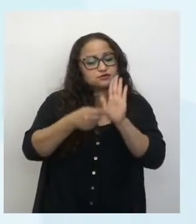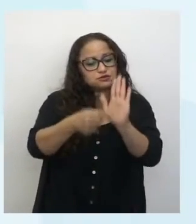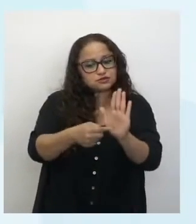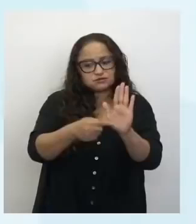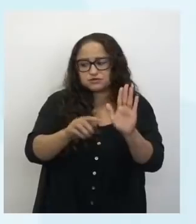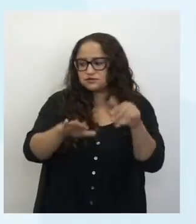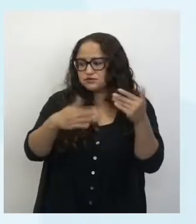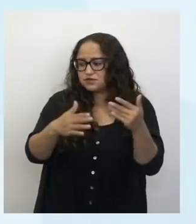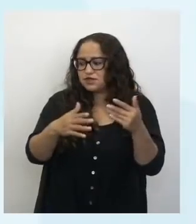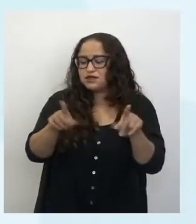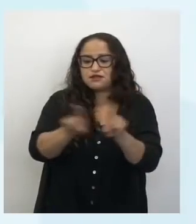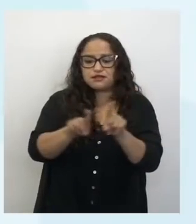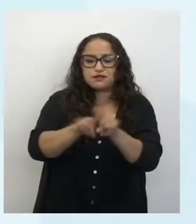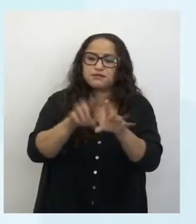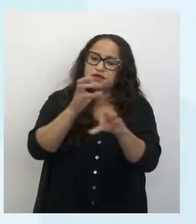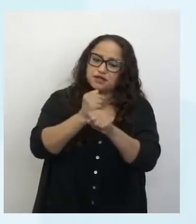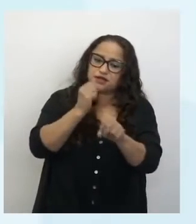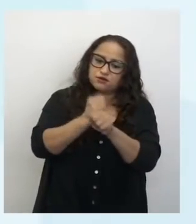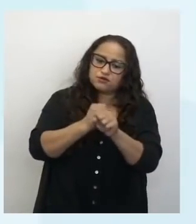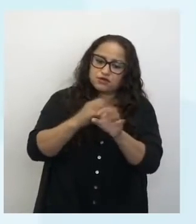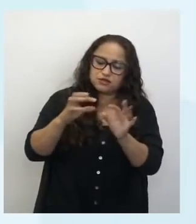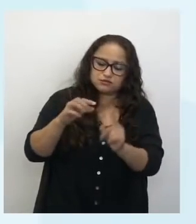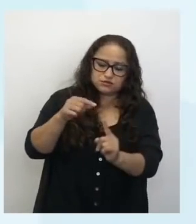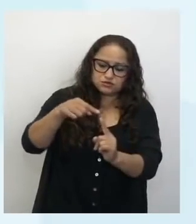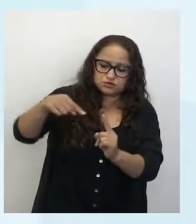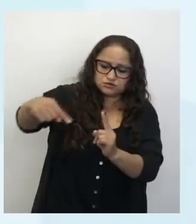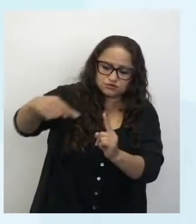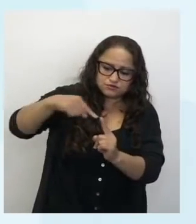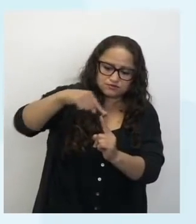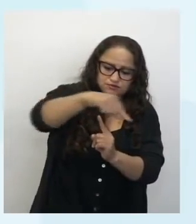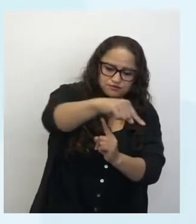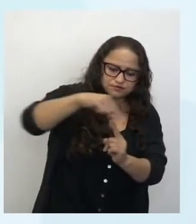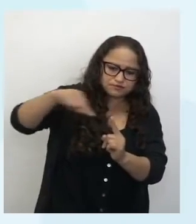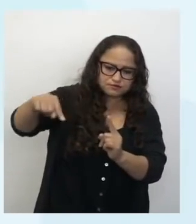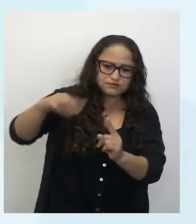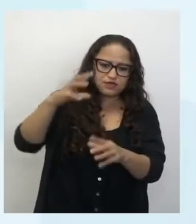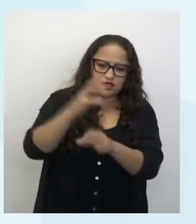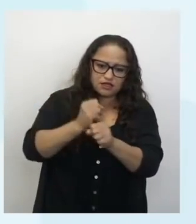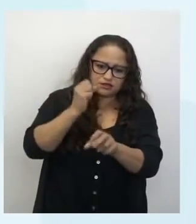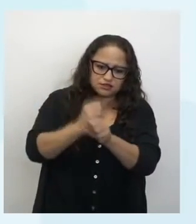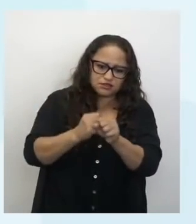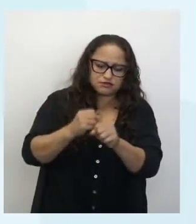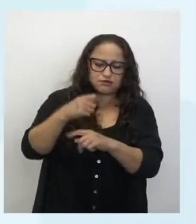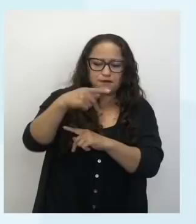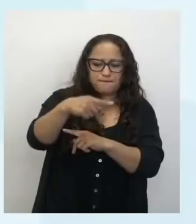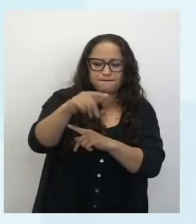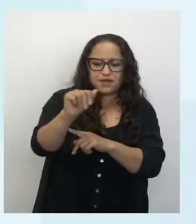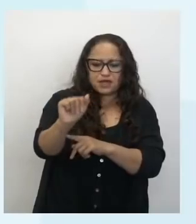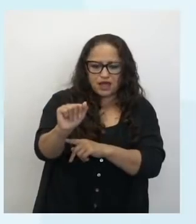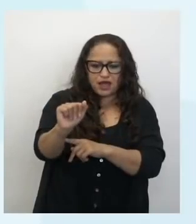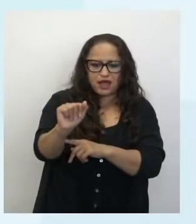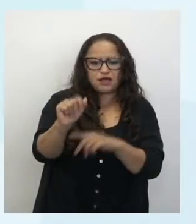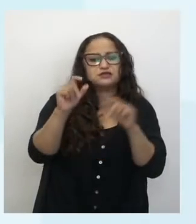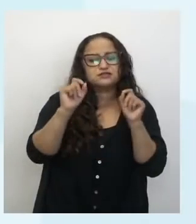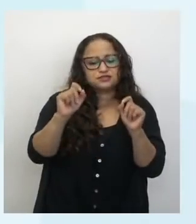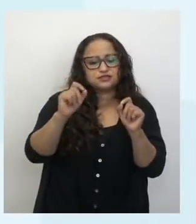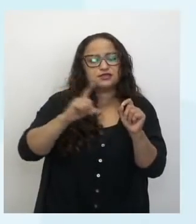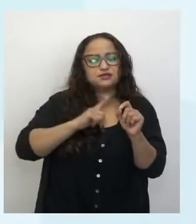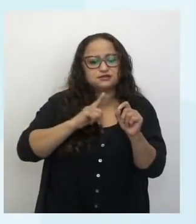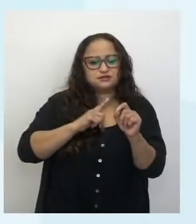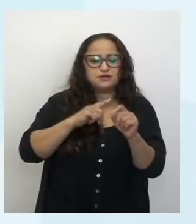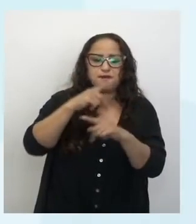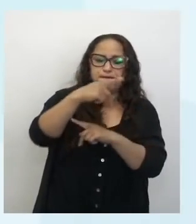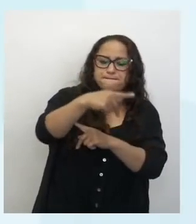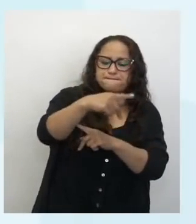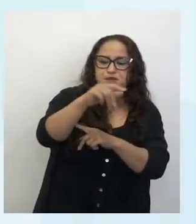também calculamos o perímetro. O perímetro é a soma dos lados. Olha como eu denotei, ó. P de A, perímetro do triângulo